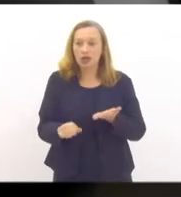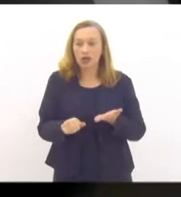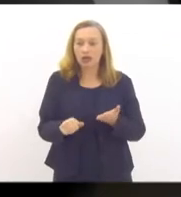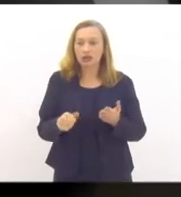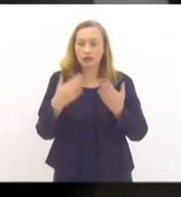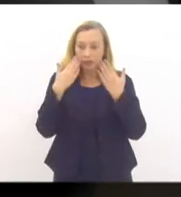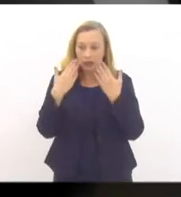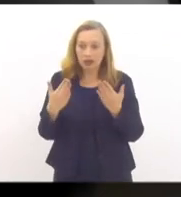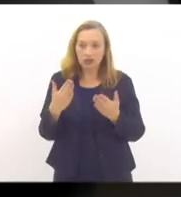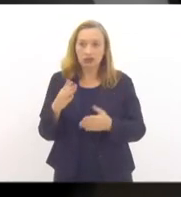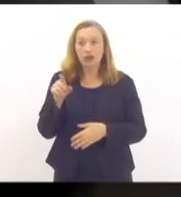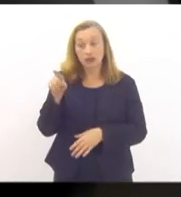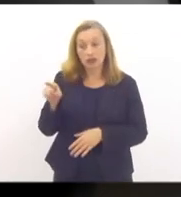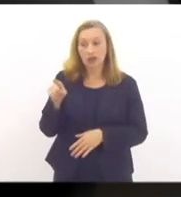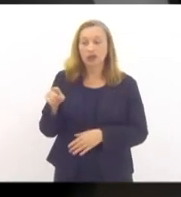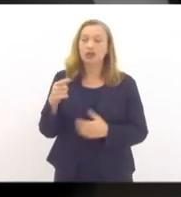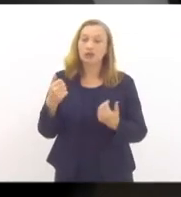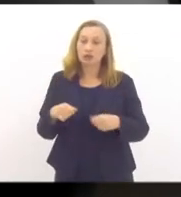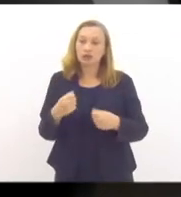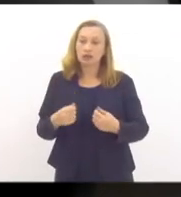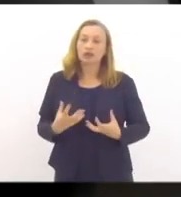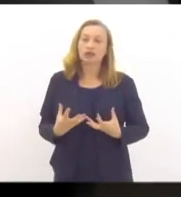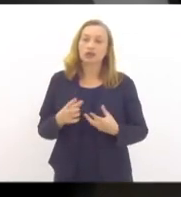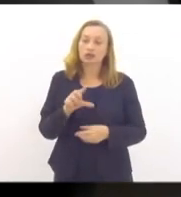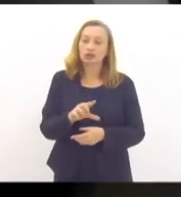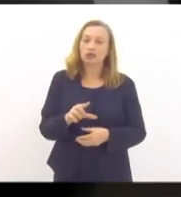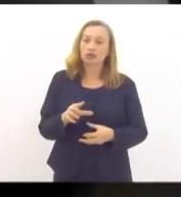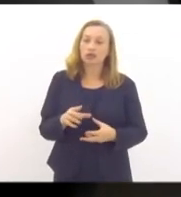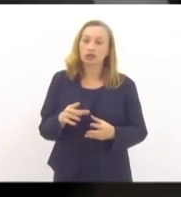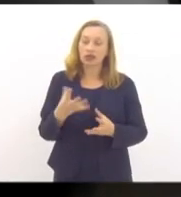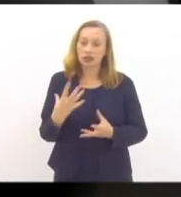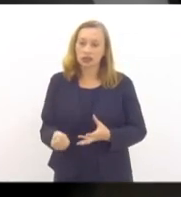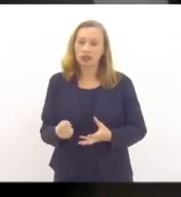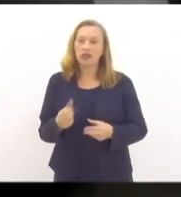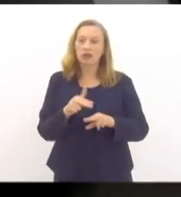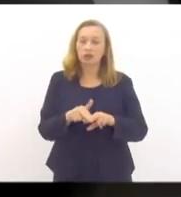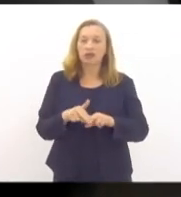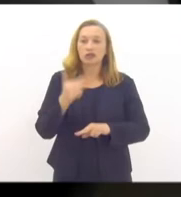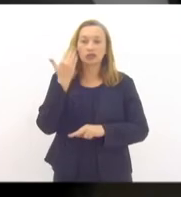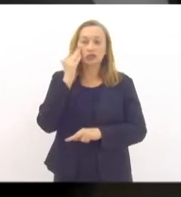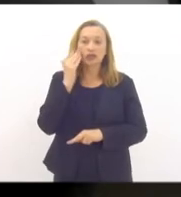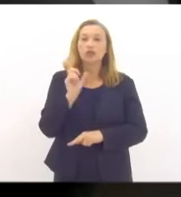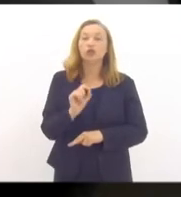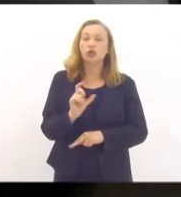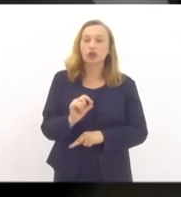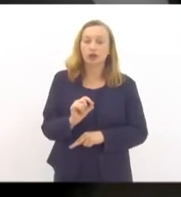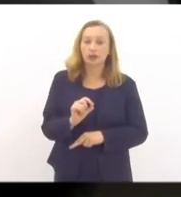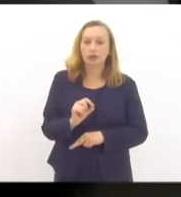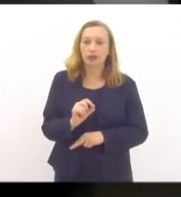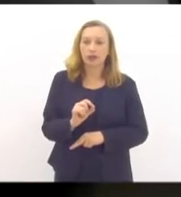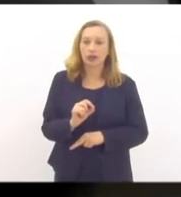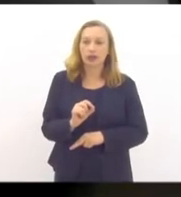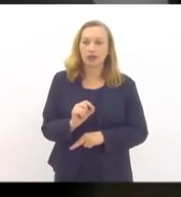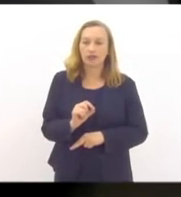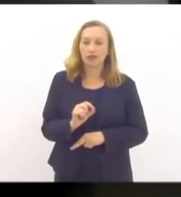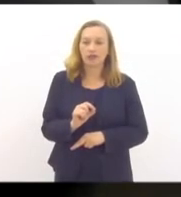apresentação, e é ela que deve ser levada em consideração. Por isso, nós entendemos que